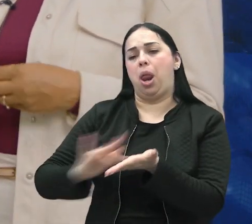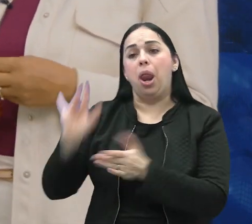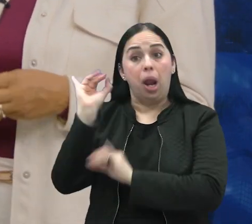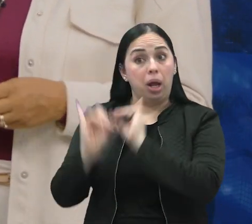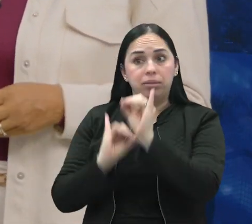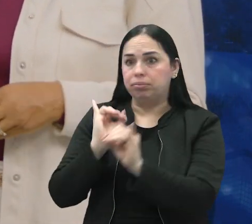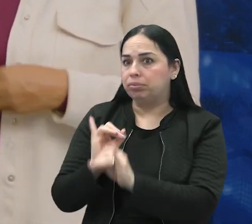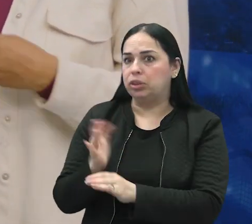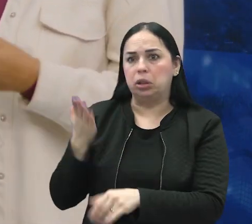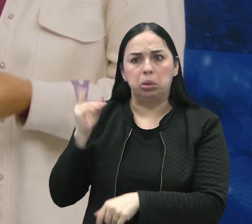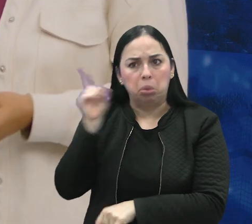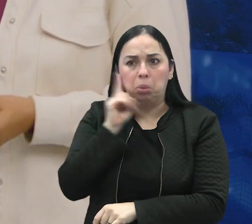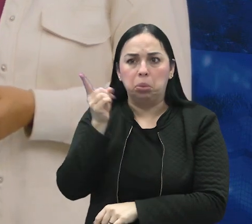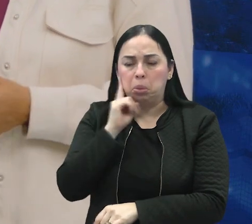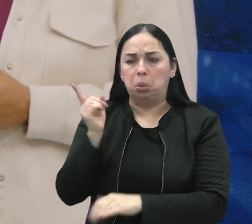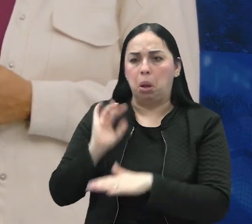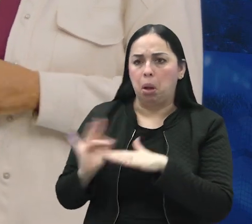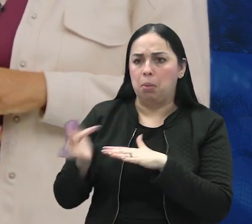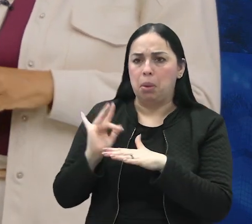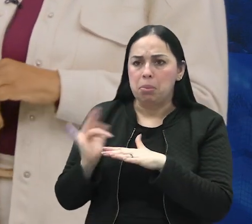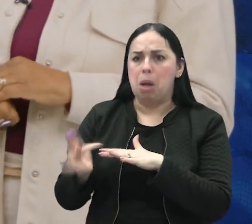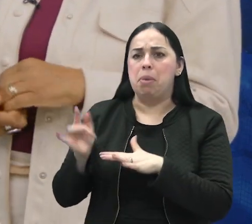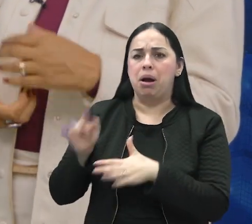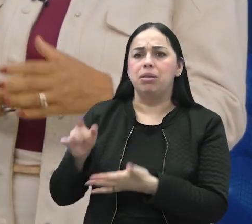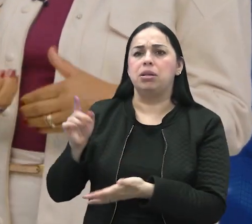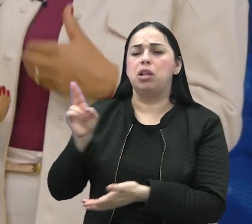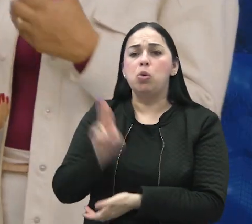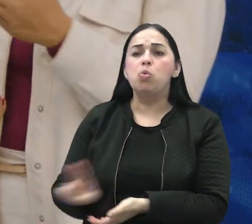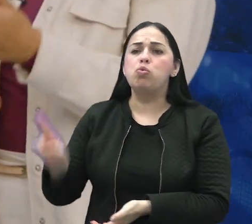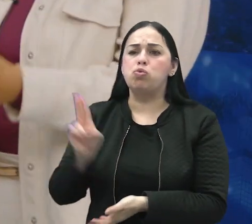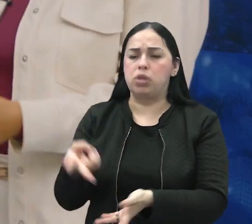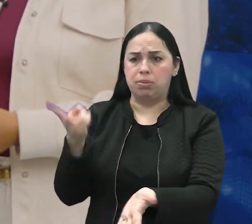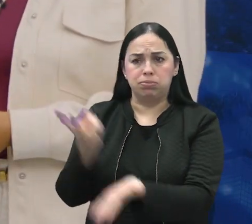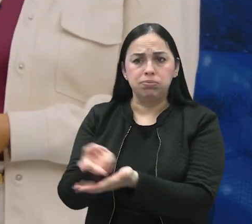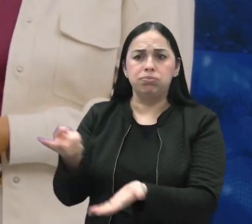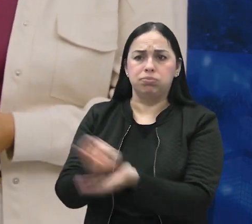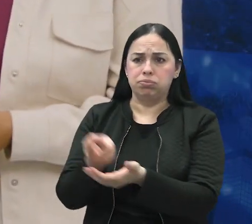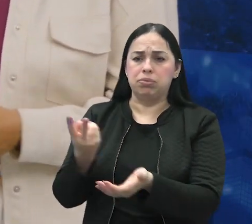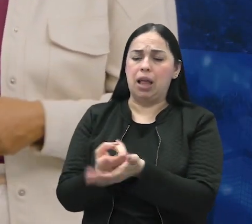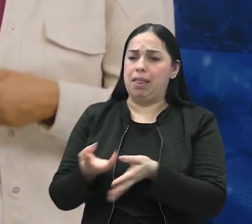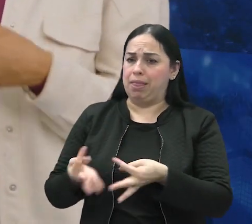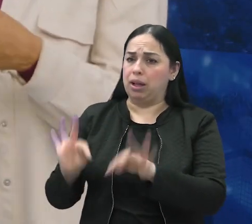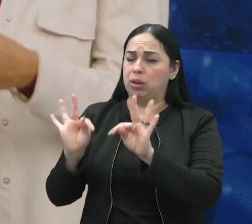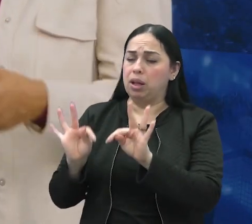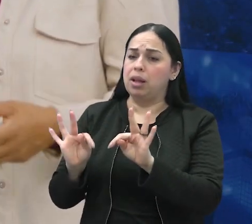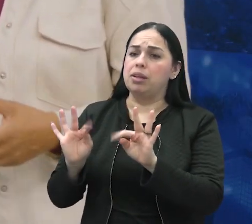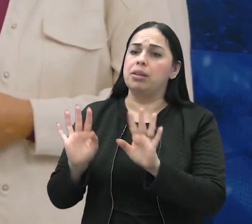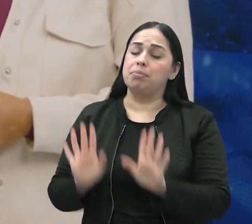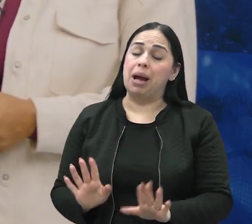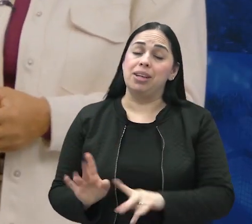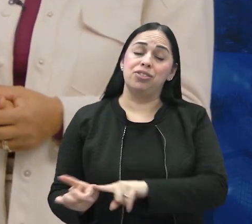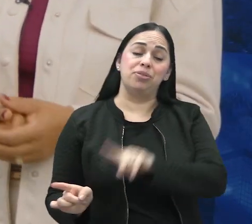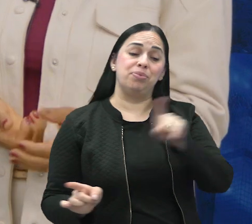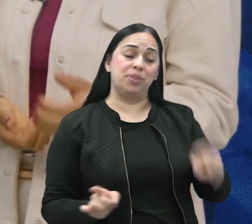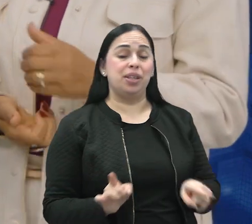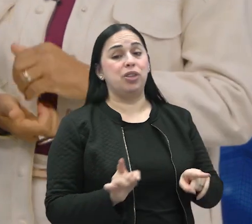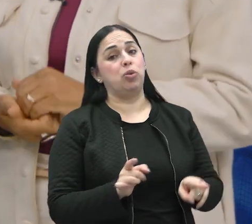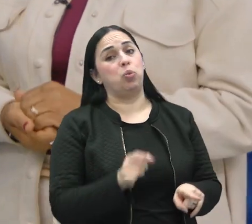ele já convive com essas mídias digitais, ou seja, ele já é usuário dessas mídias, dessas tecnologias,